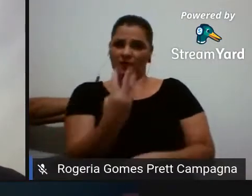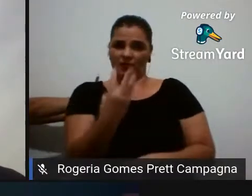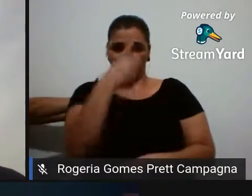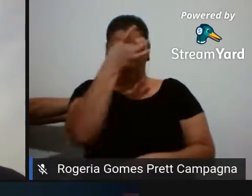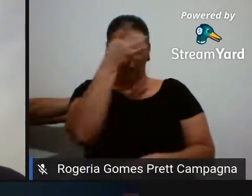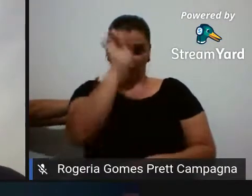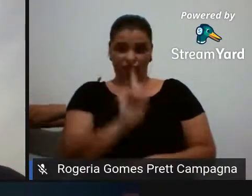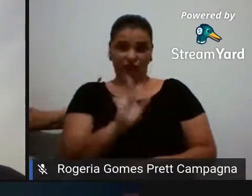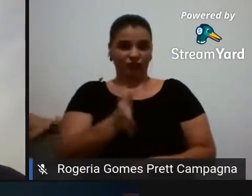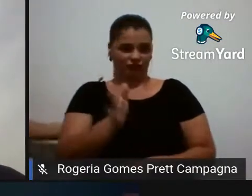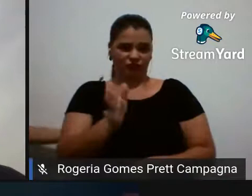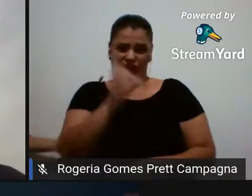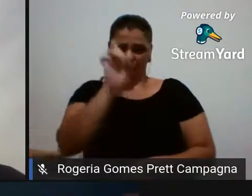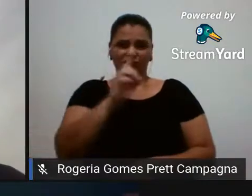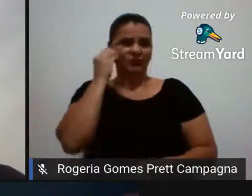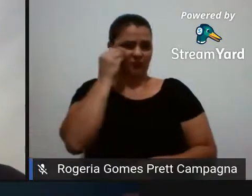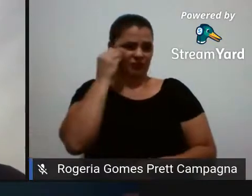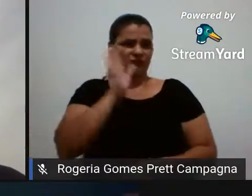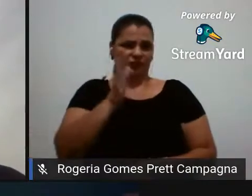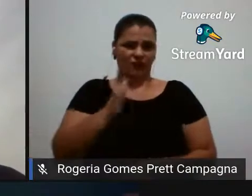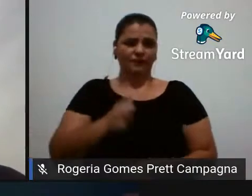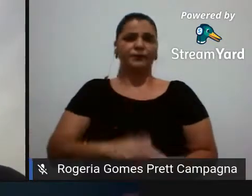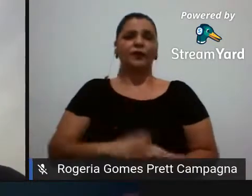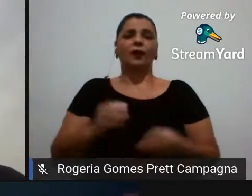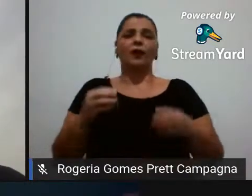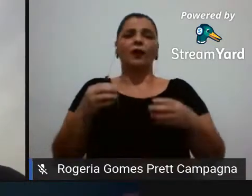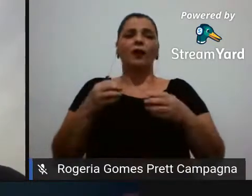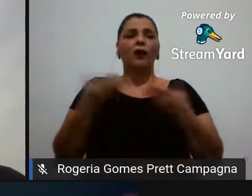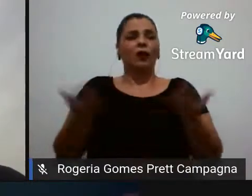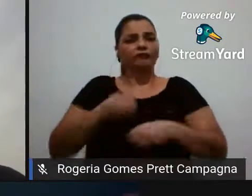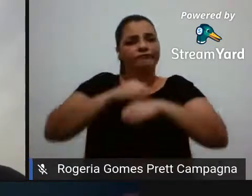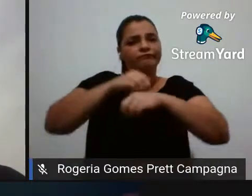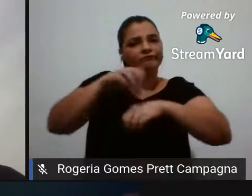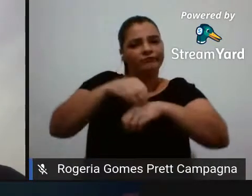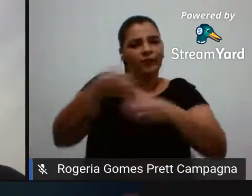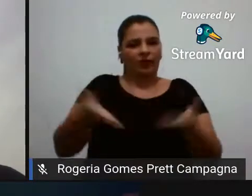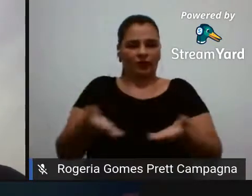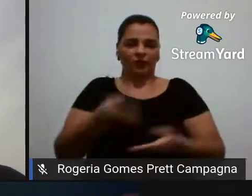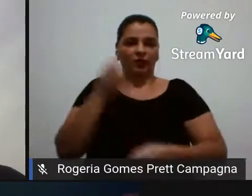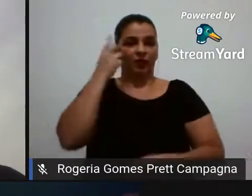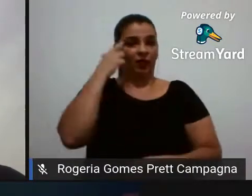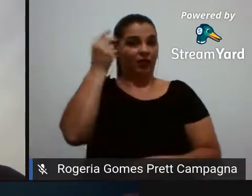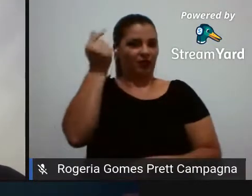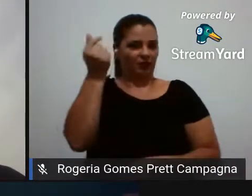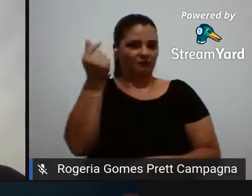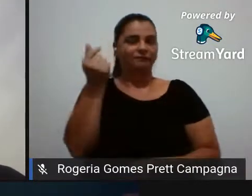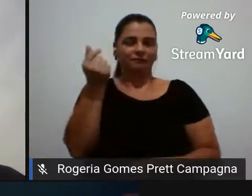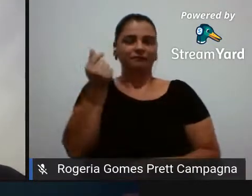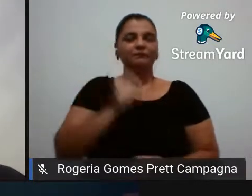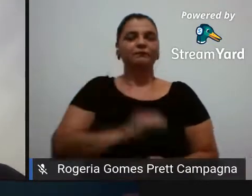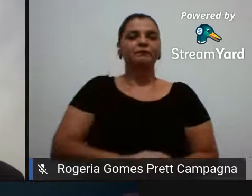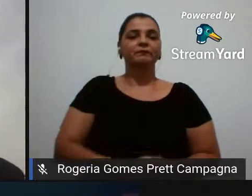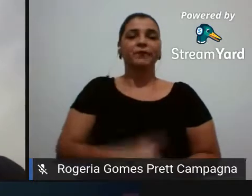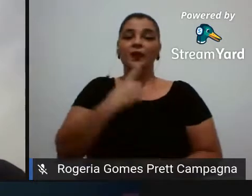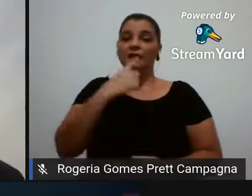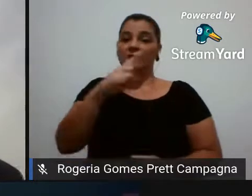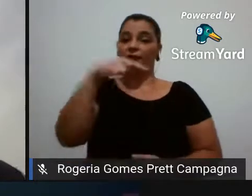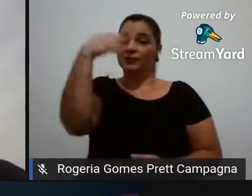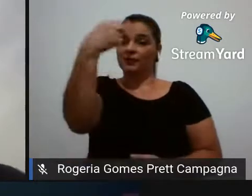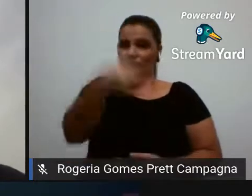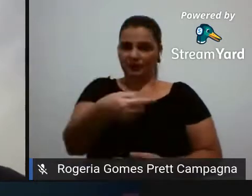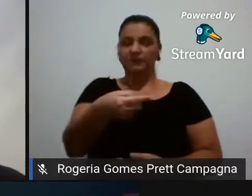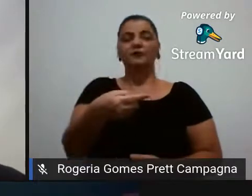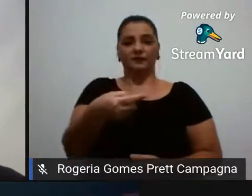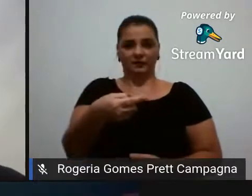o compartilhar que a gente vai ter aqui na próxima hora tem essa ideia, né? E aí eu já adiantei, na semana que vem a gente